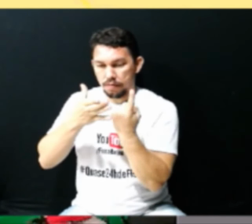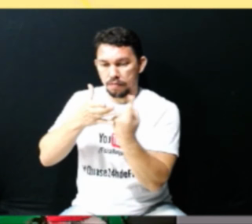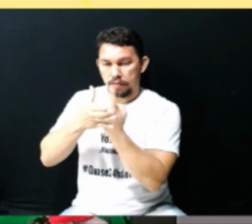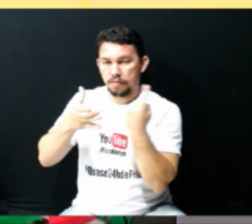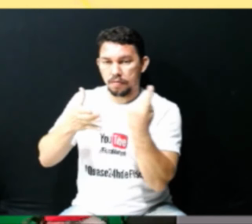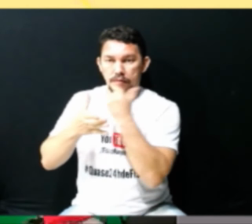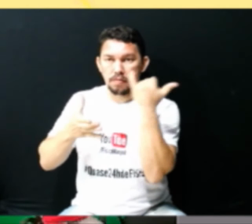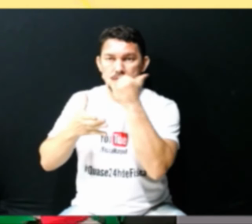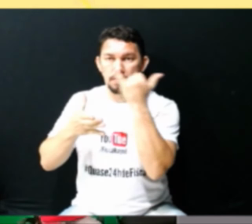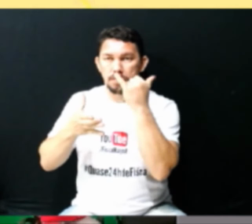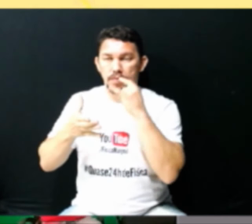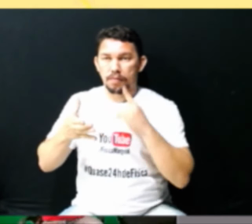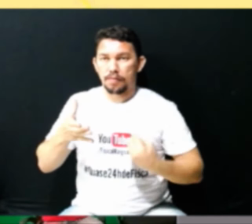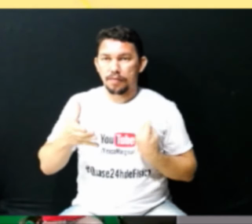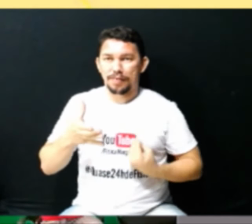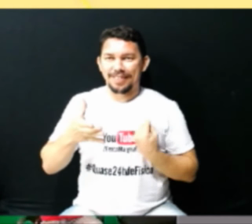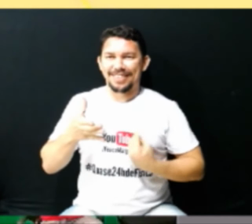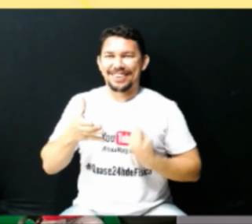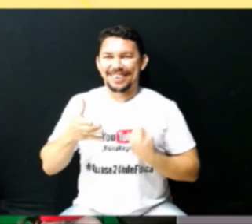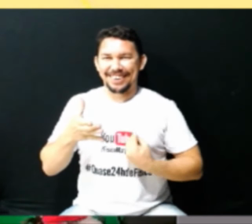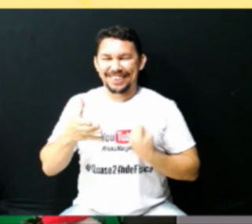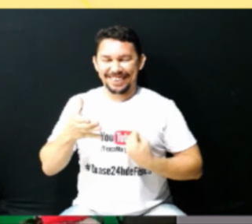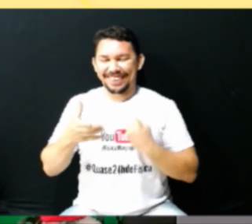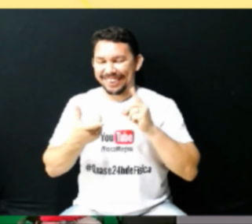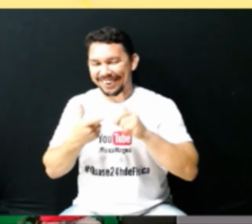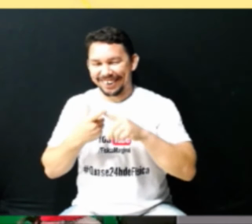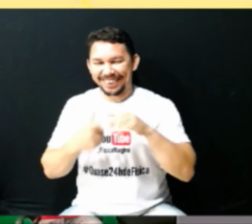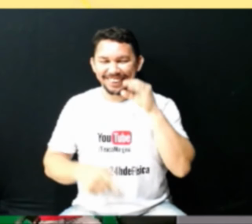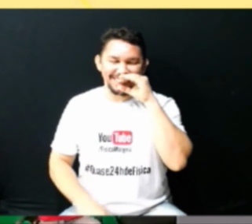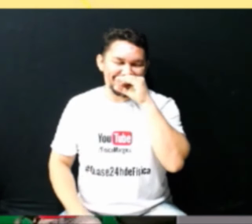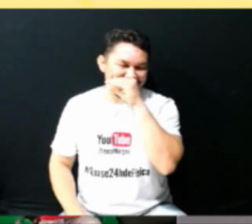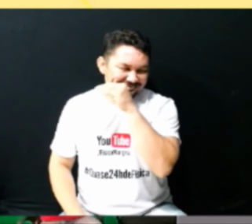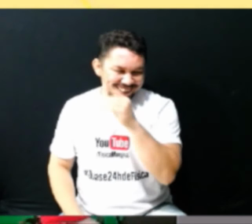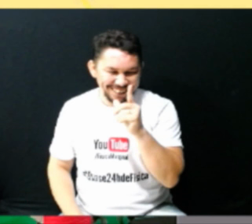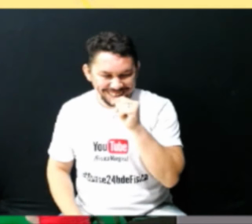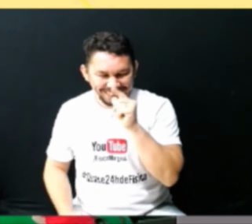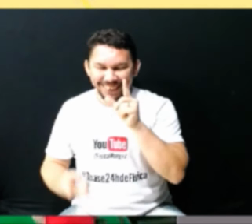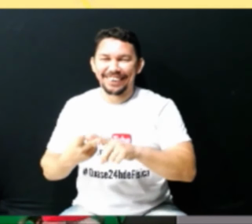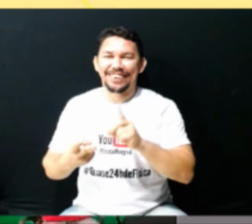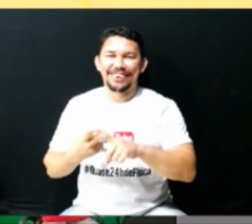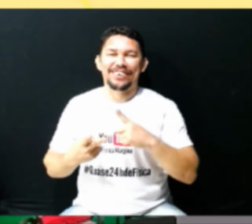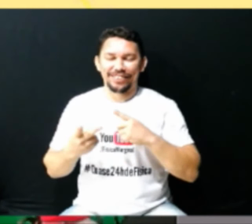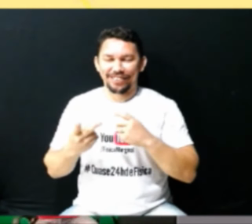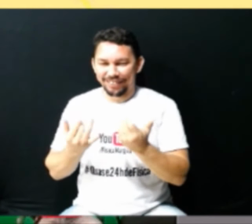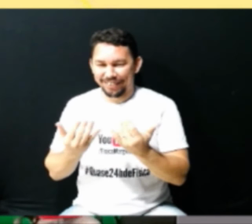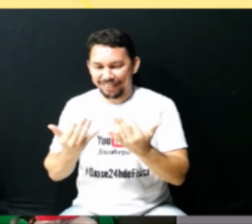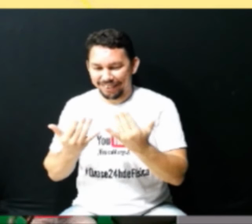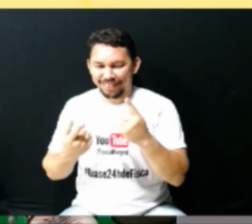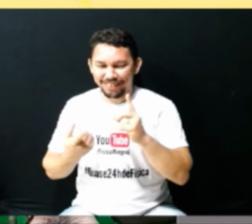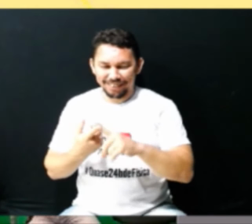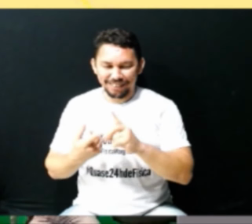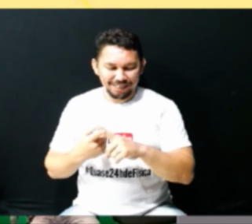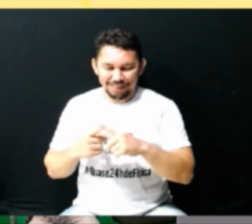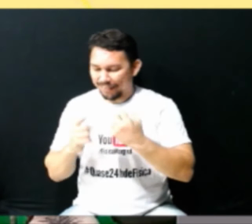energia térmica da queima do combustível, está aquecendo a água está passando para o estado de vapor, esse vapor, alta pressão,